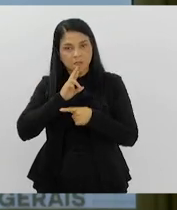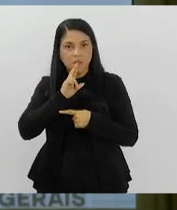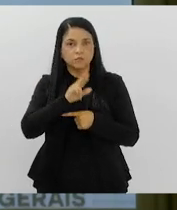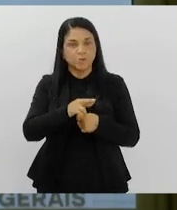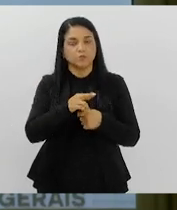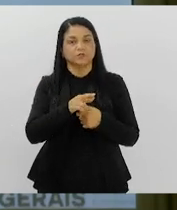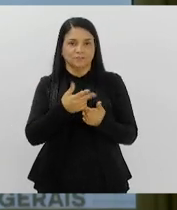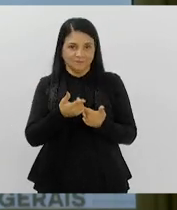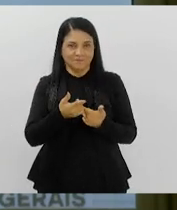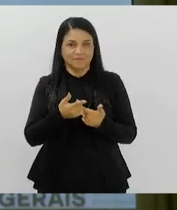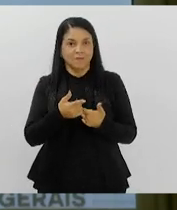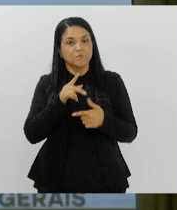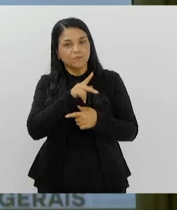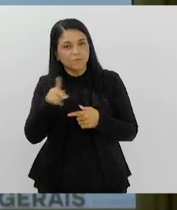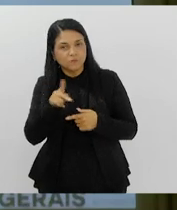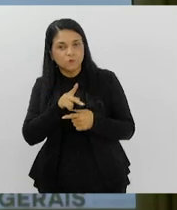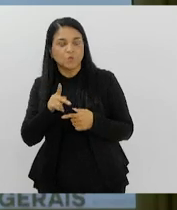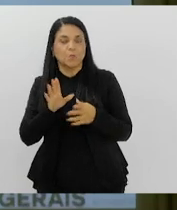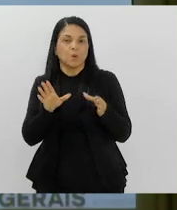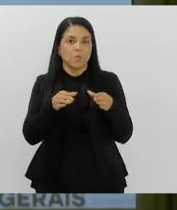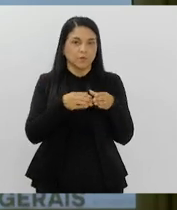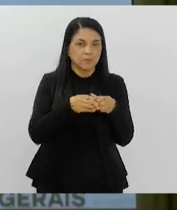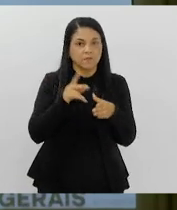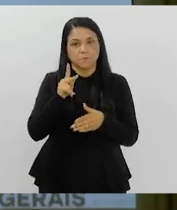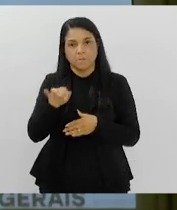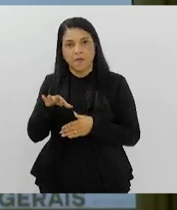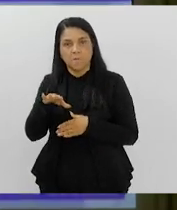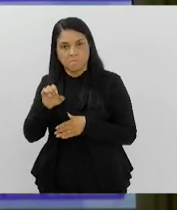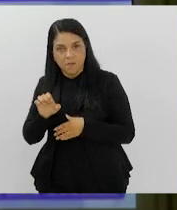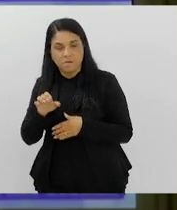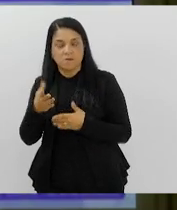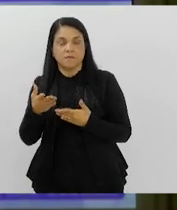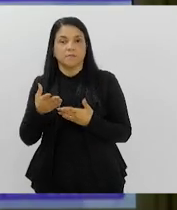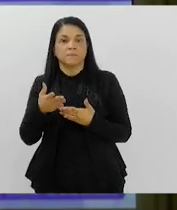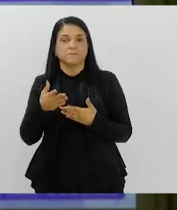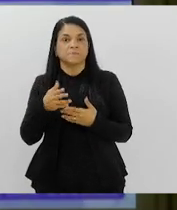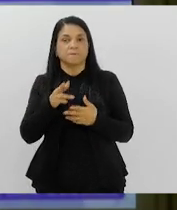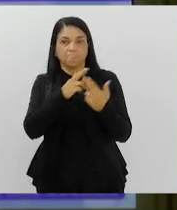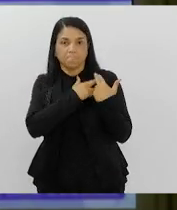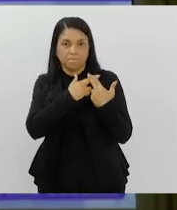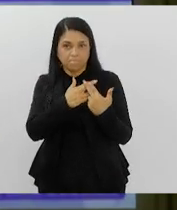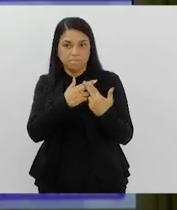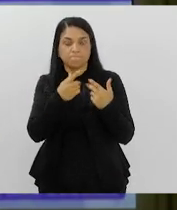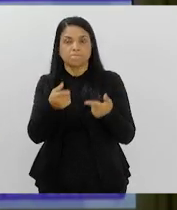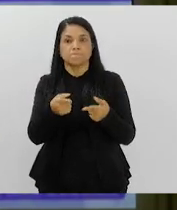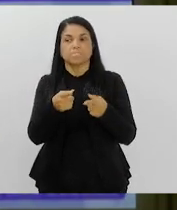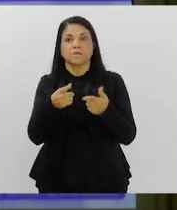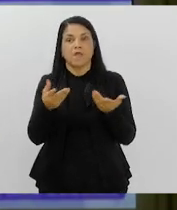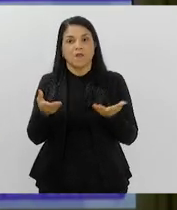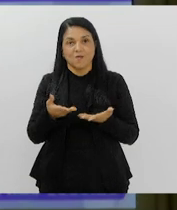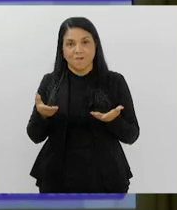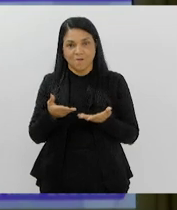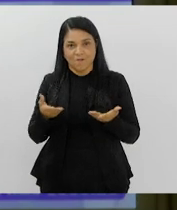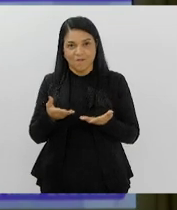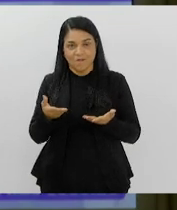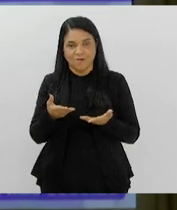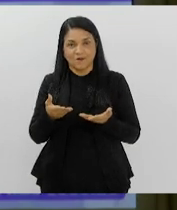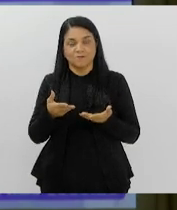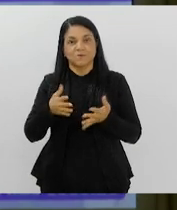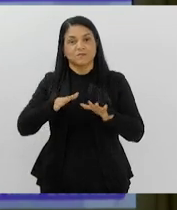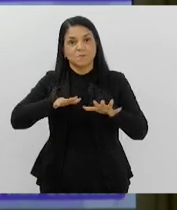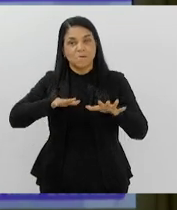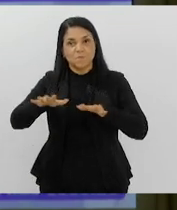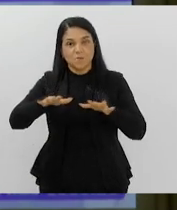esses professores, para a comunidade, para os pais e responsáveis. E aí agora, com exatamente esse movimento